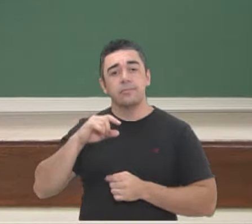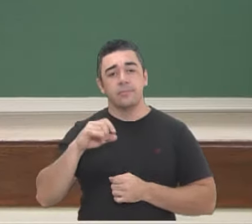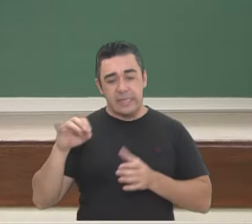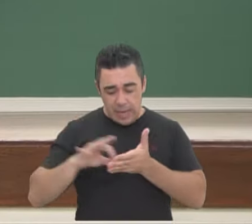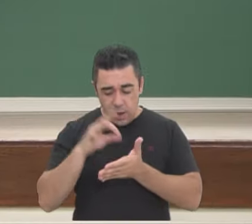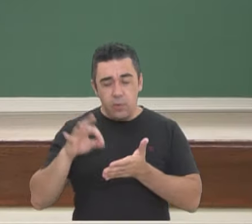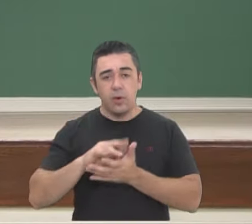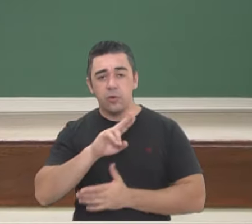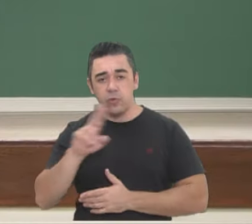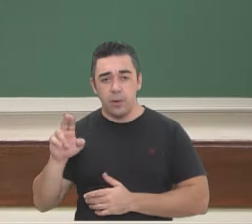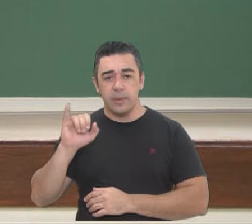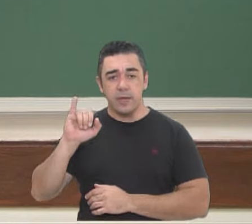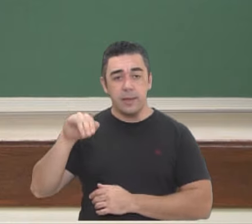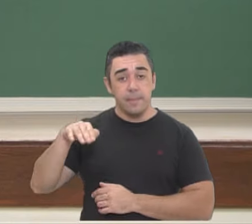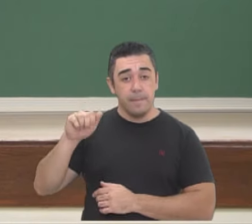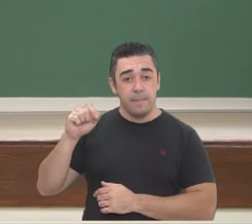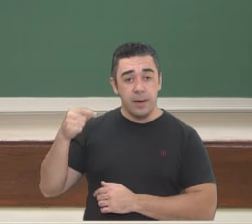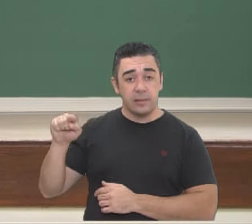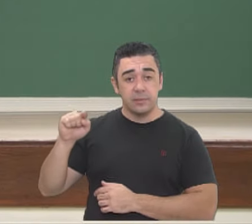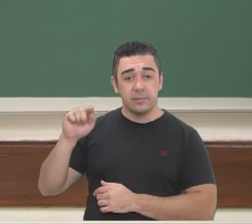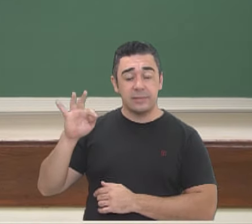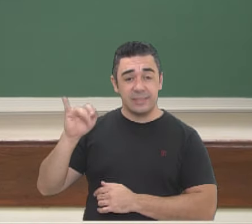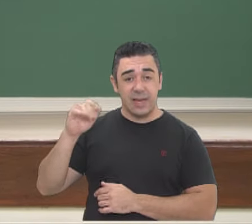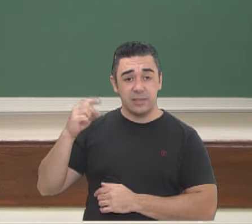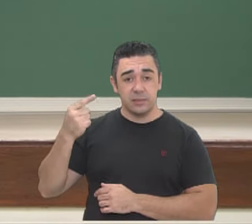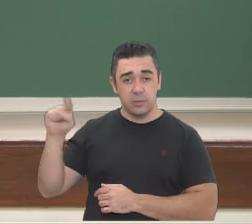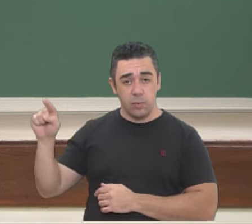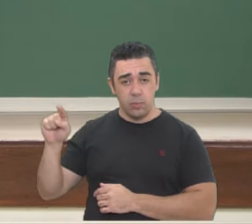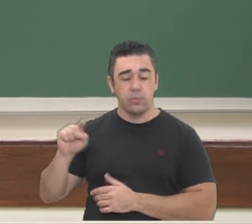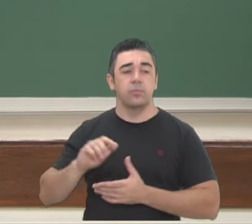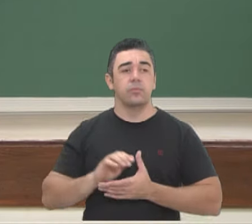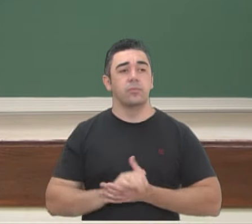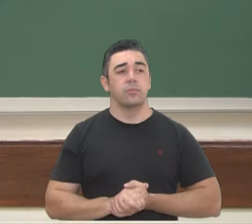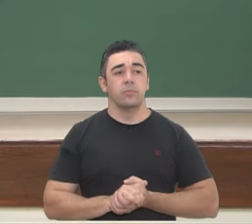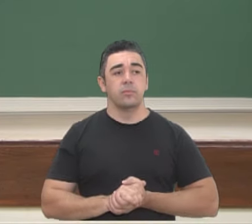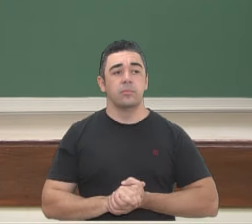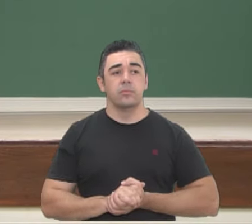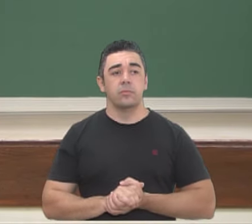imantação beleza pessoal o